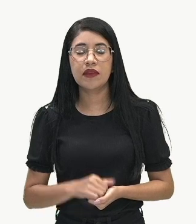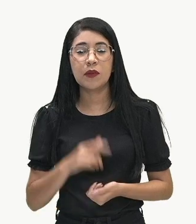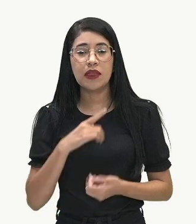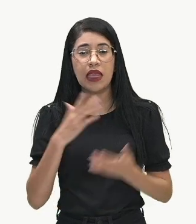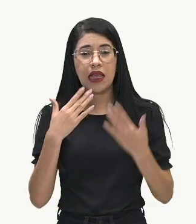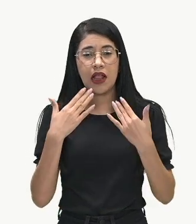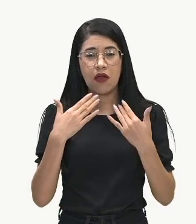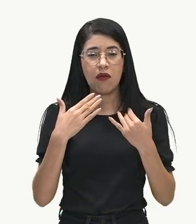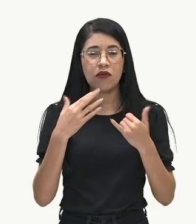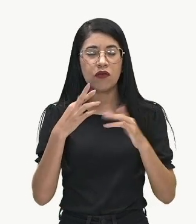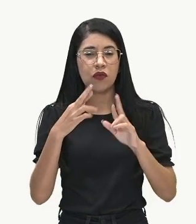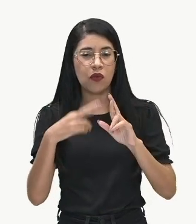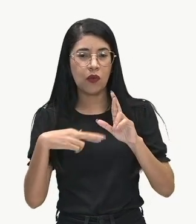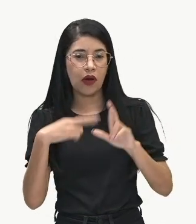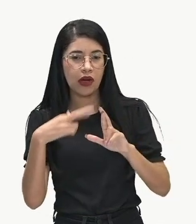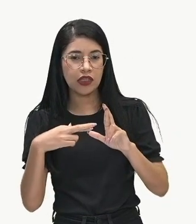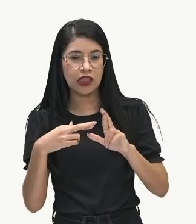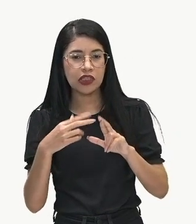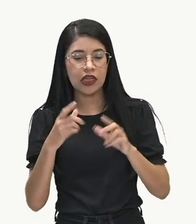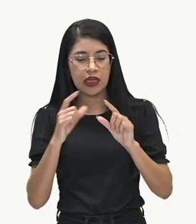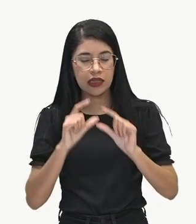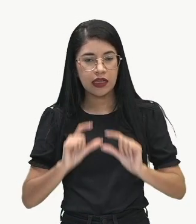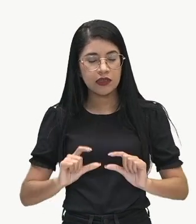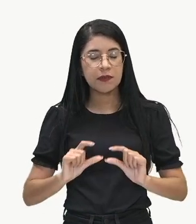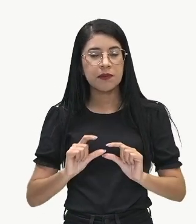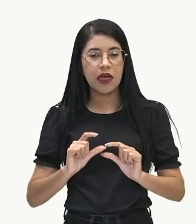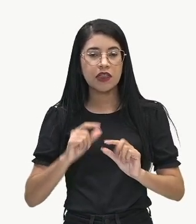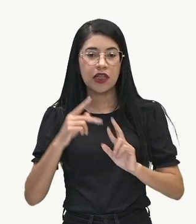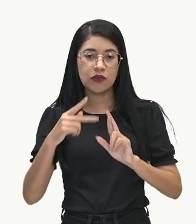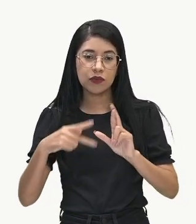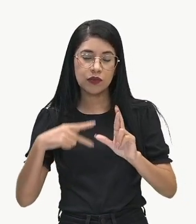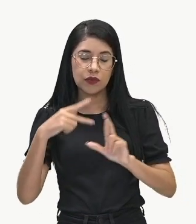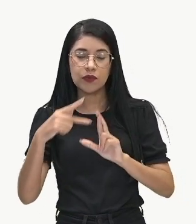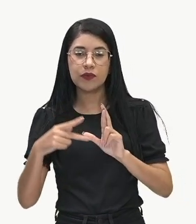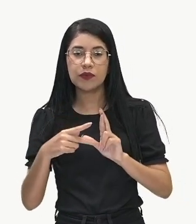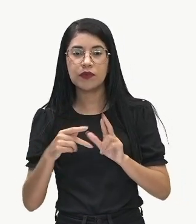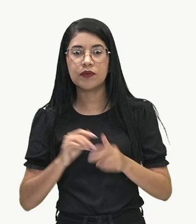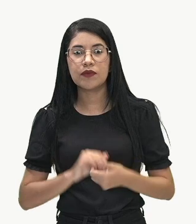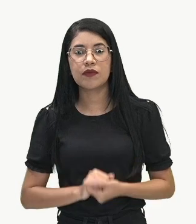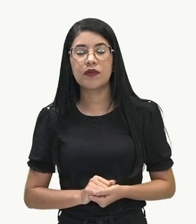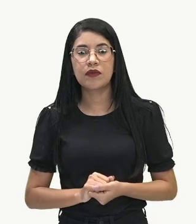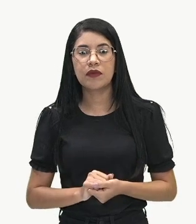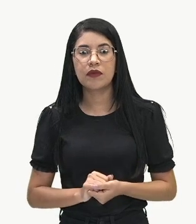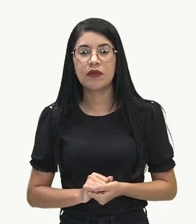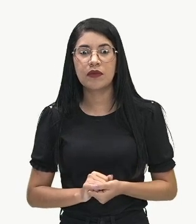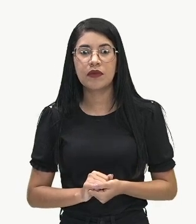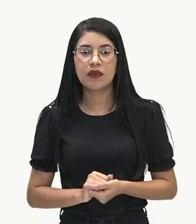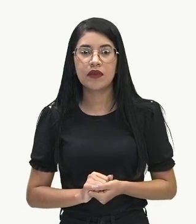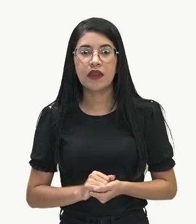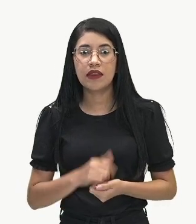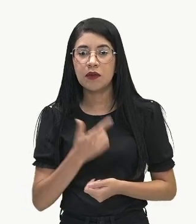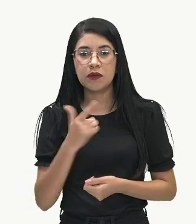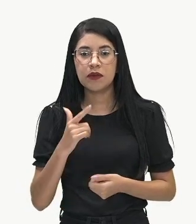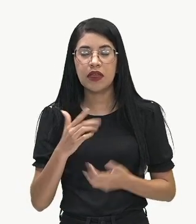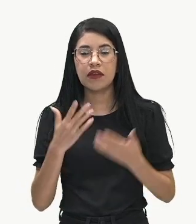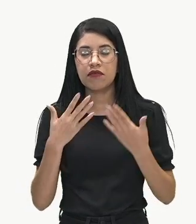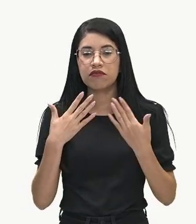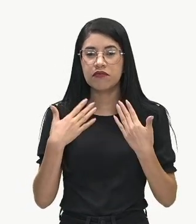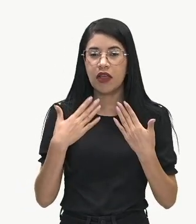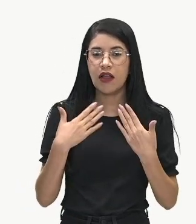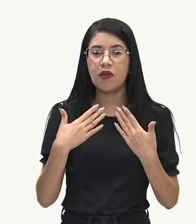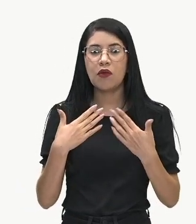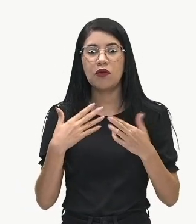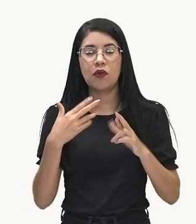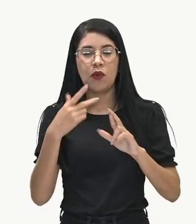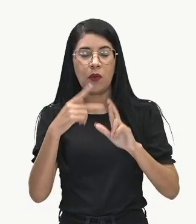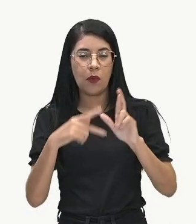reagente e aqui do outro lado tá no produto. Então, nesse caso aqui, o calor não está nem no reagente nem no produto, mas